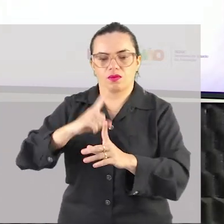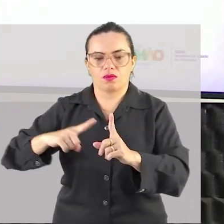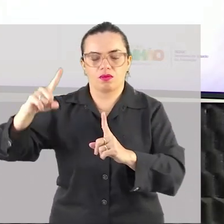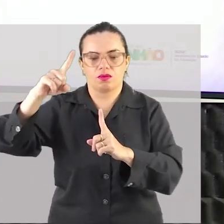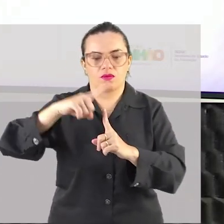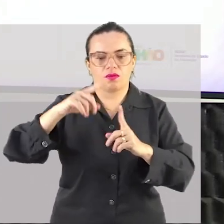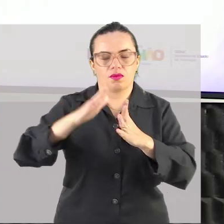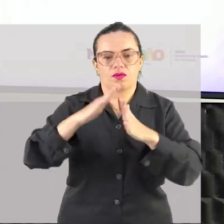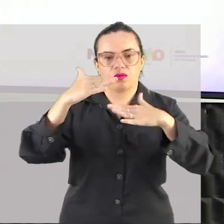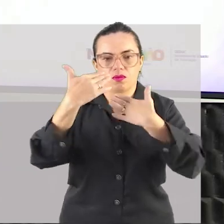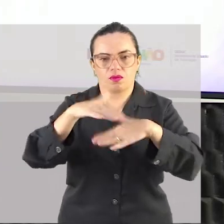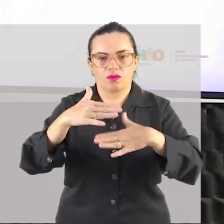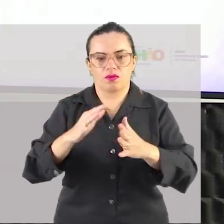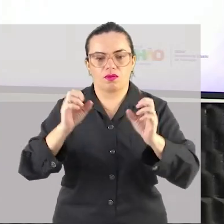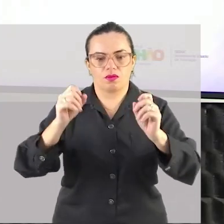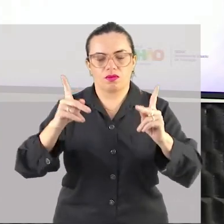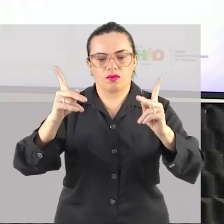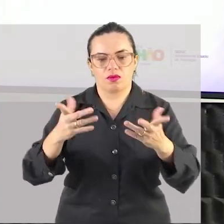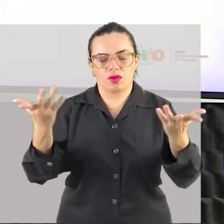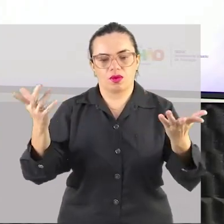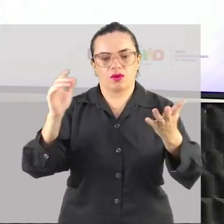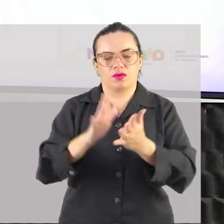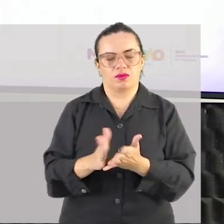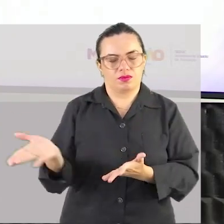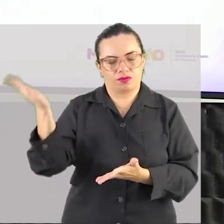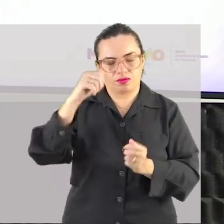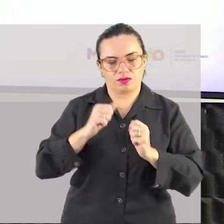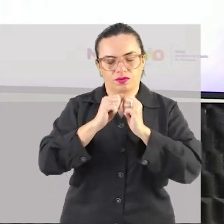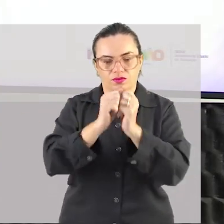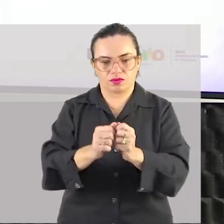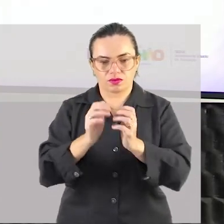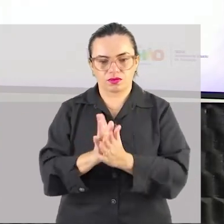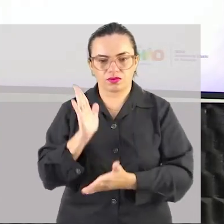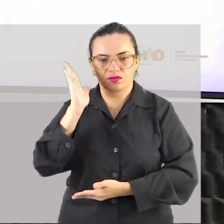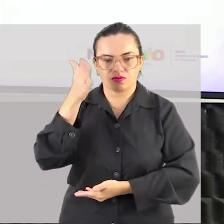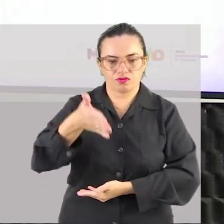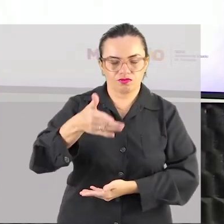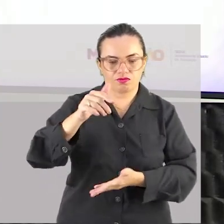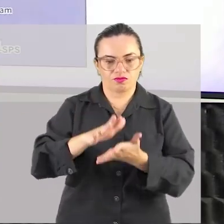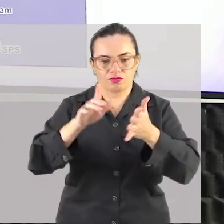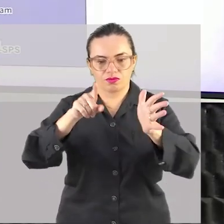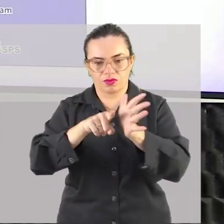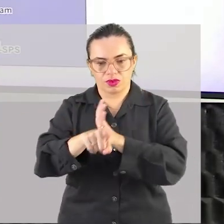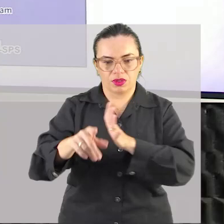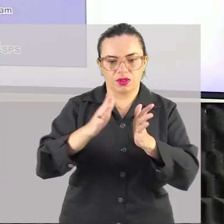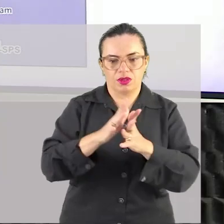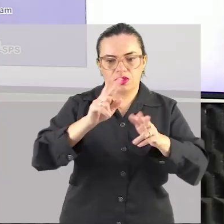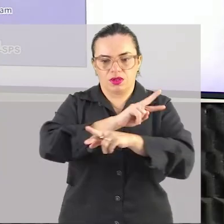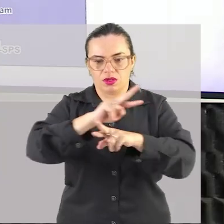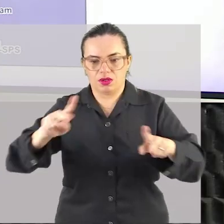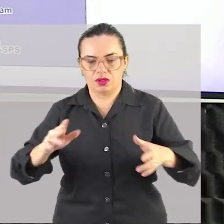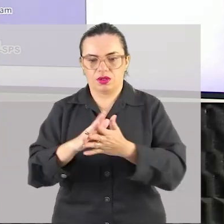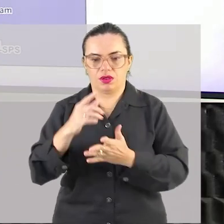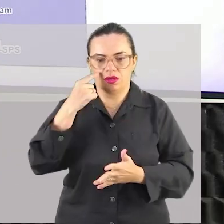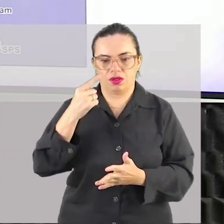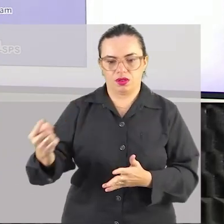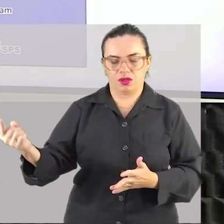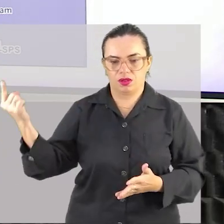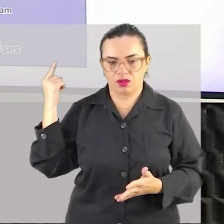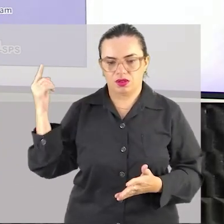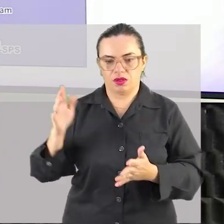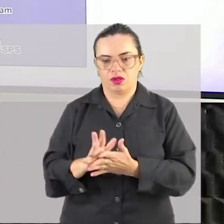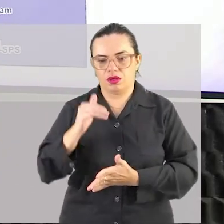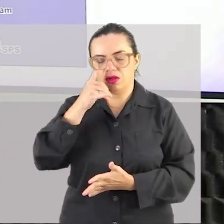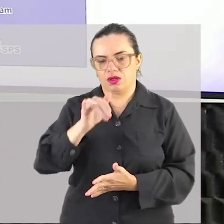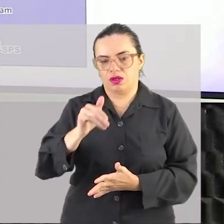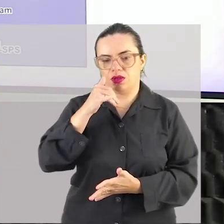de prova, ok? Então, sem mais delongas, vamos direto para as questões, porque tem muita coisa para gente. Olha só, energia, o tema